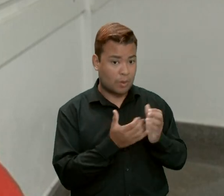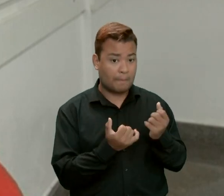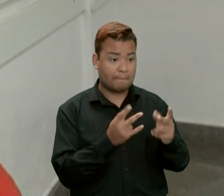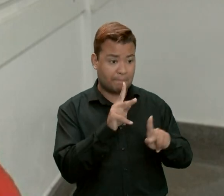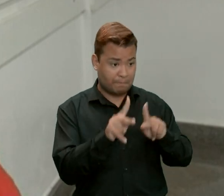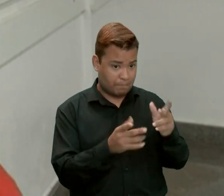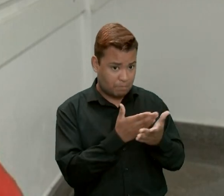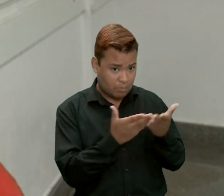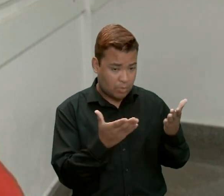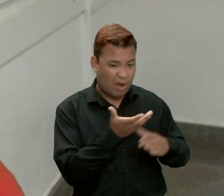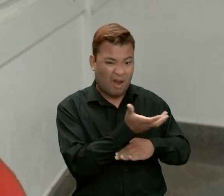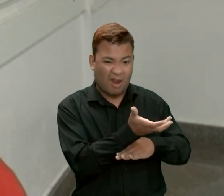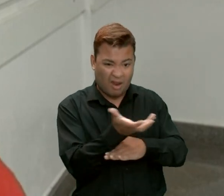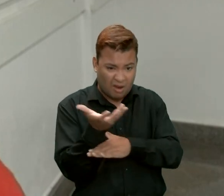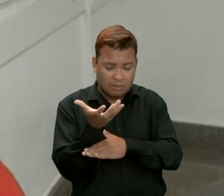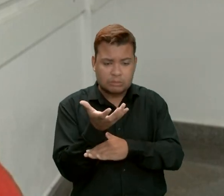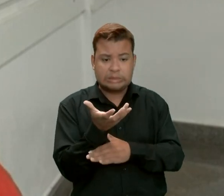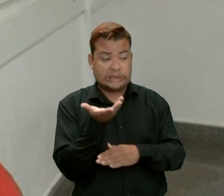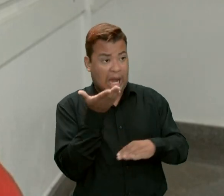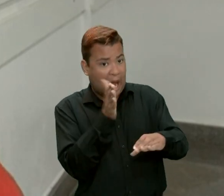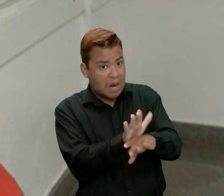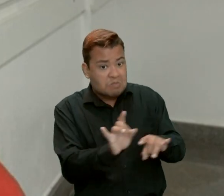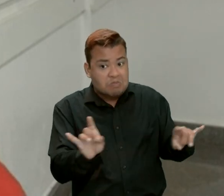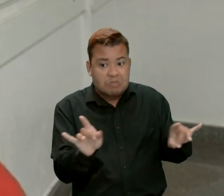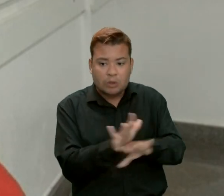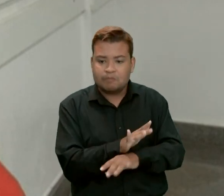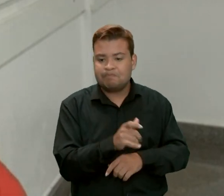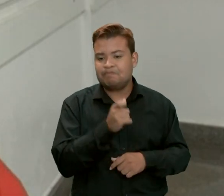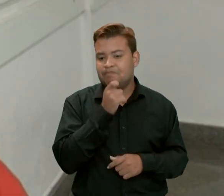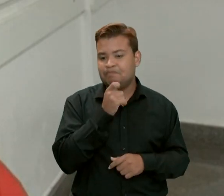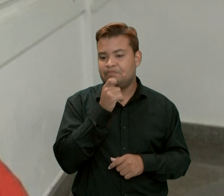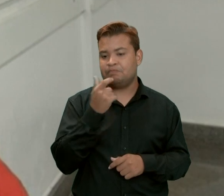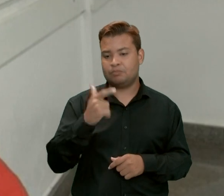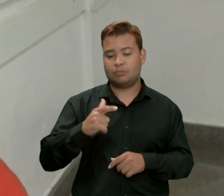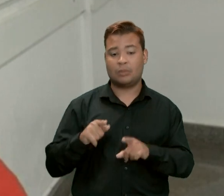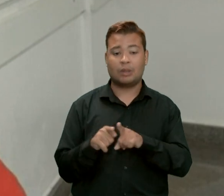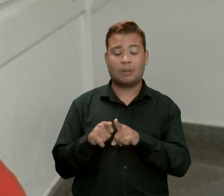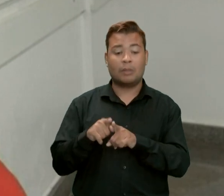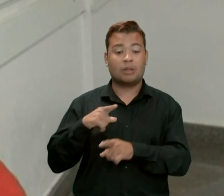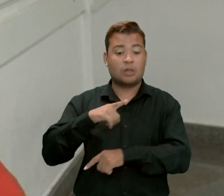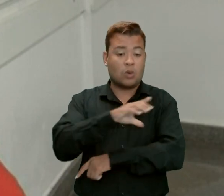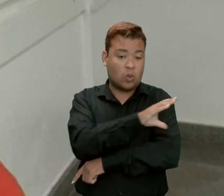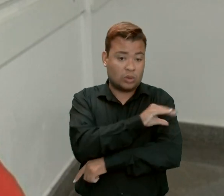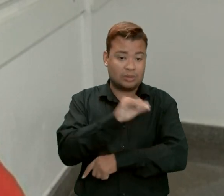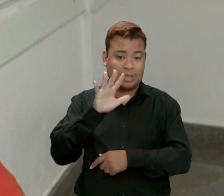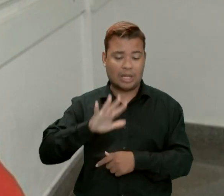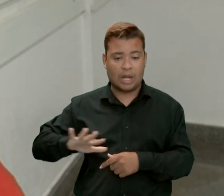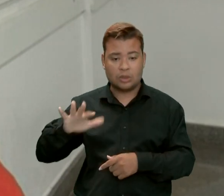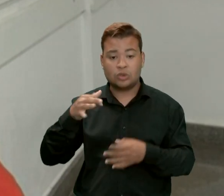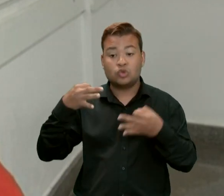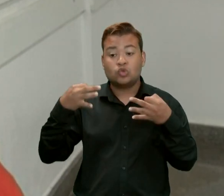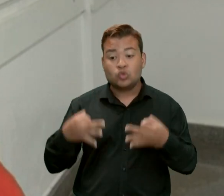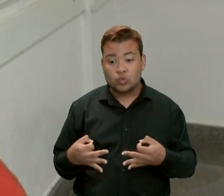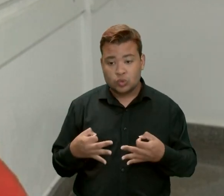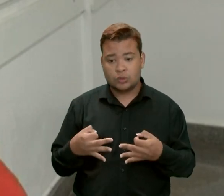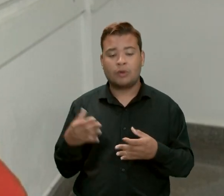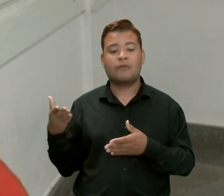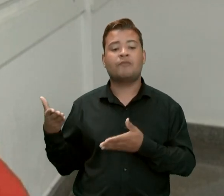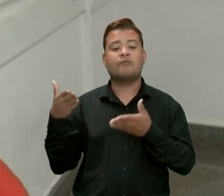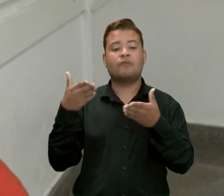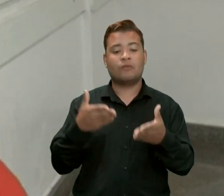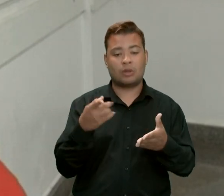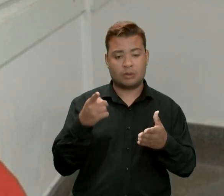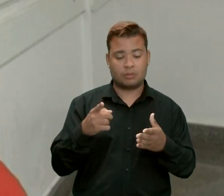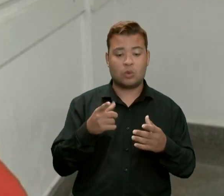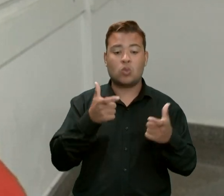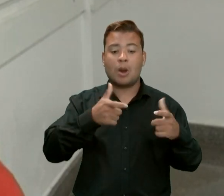são absolutamente insuficientes. Recentemente, o Conselho Nacional de Justiça veio até os presídios de Goiás e flagrou